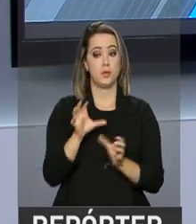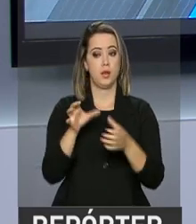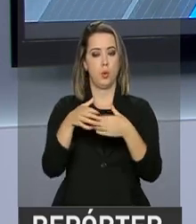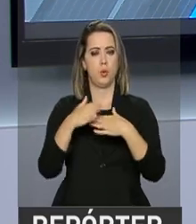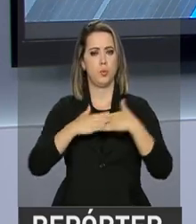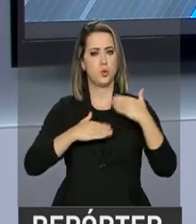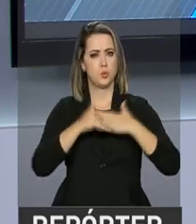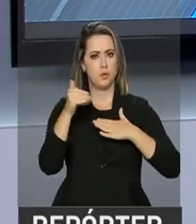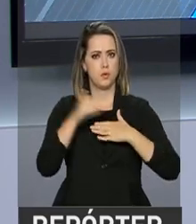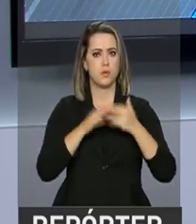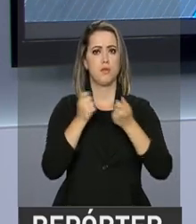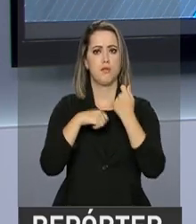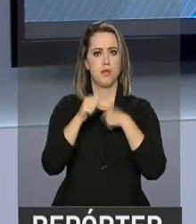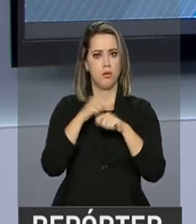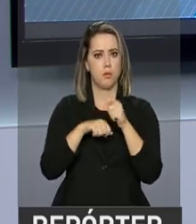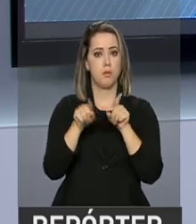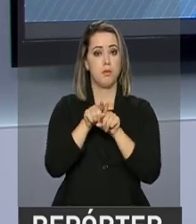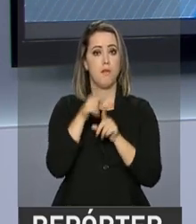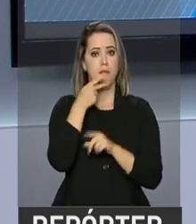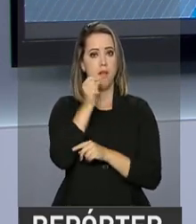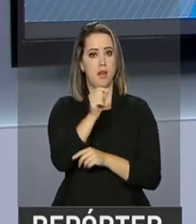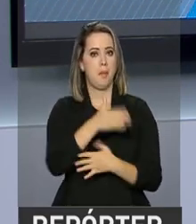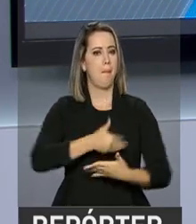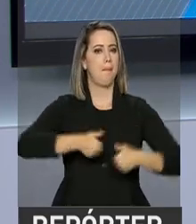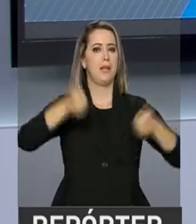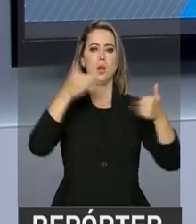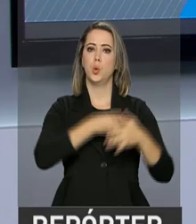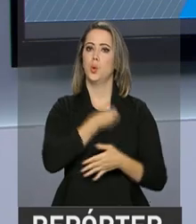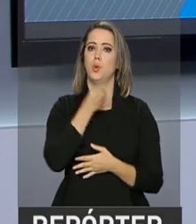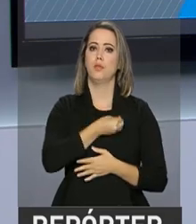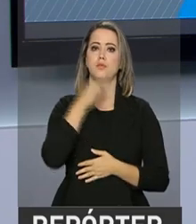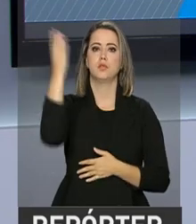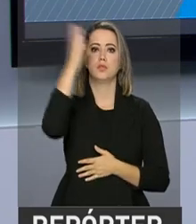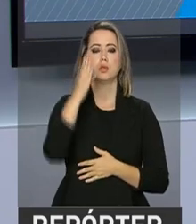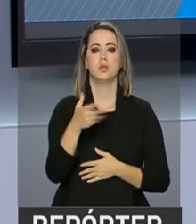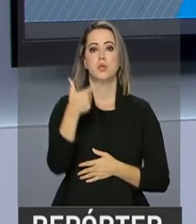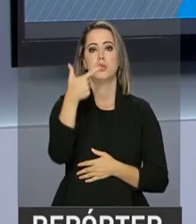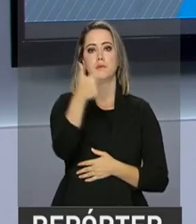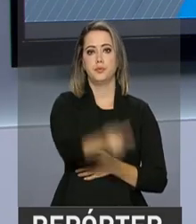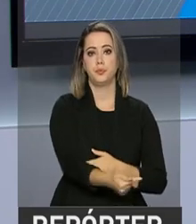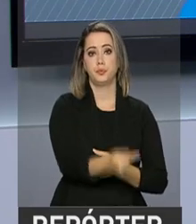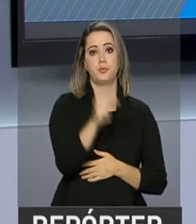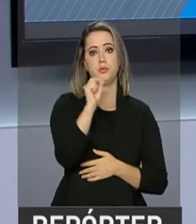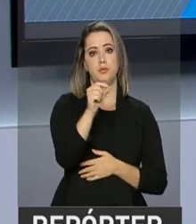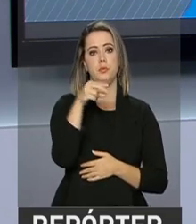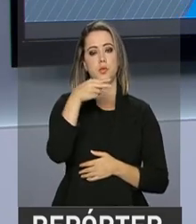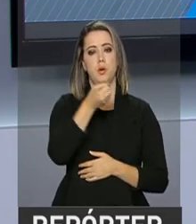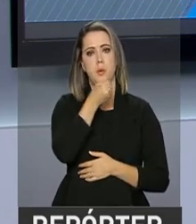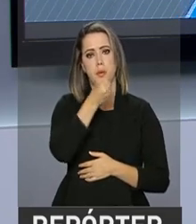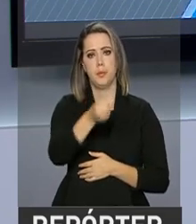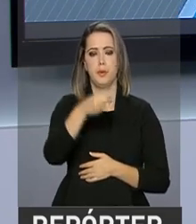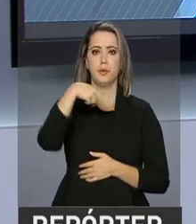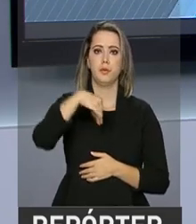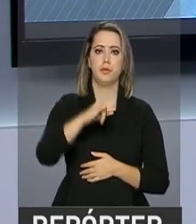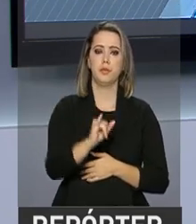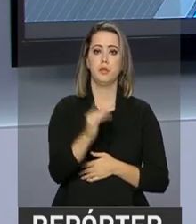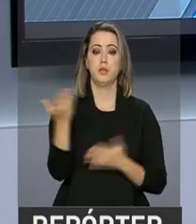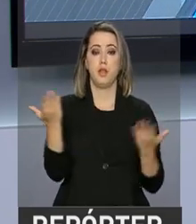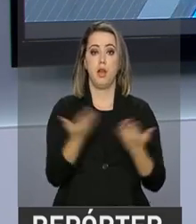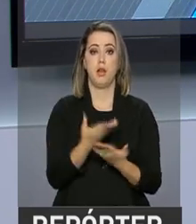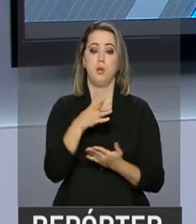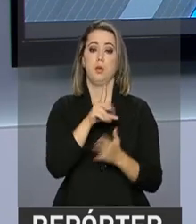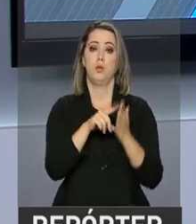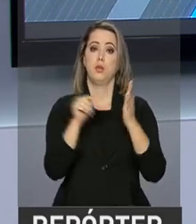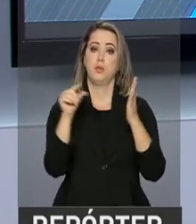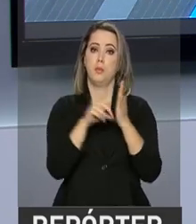do mercado financeiro, revelam otimismo com o custo de vida no Brasil em 2017. O repórter Ney Pereira está ao vivo